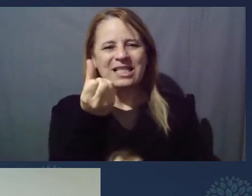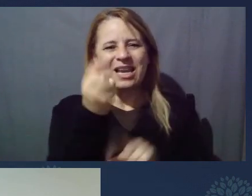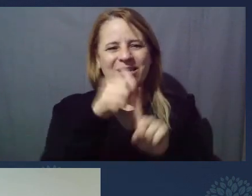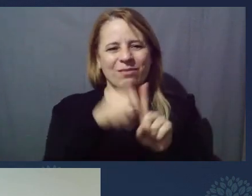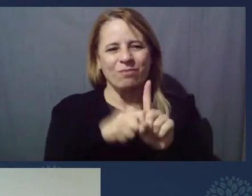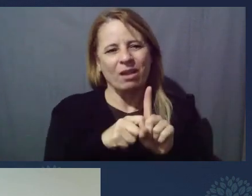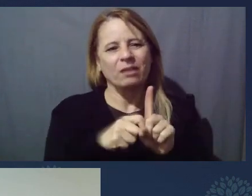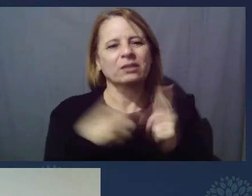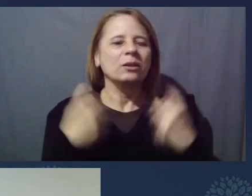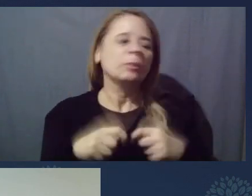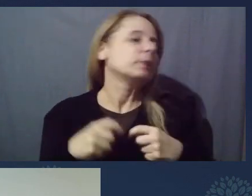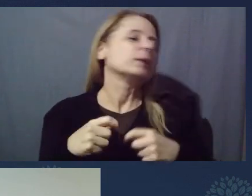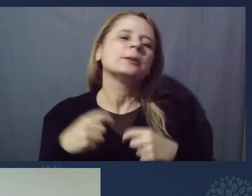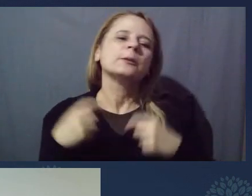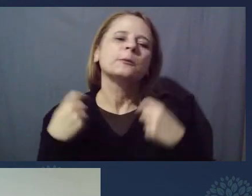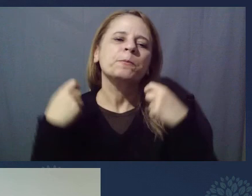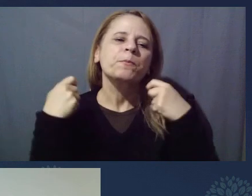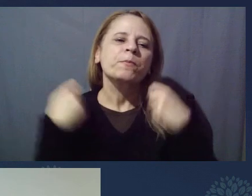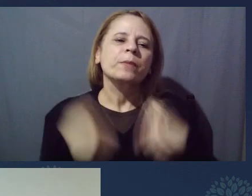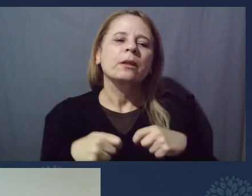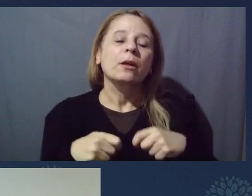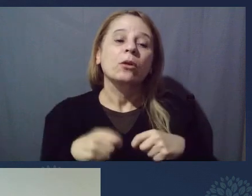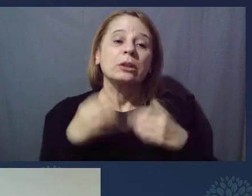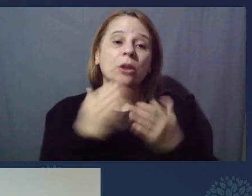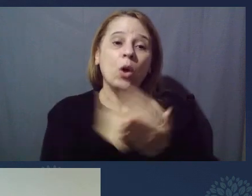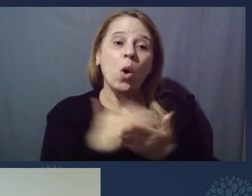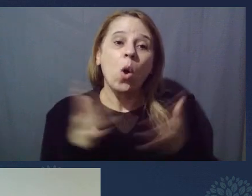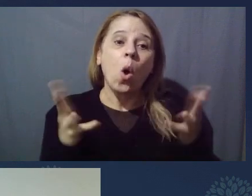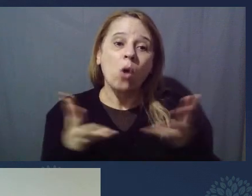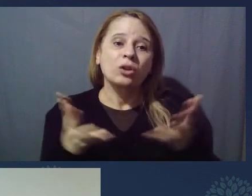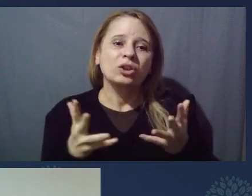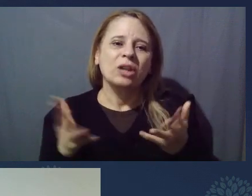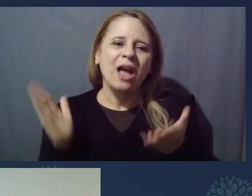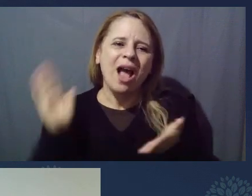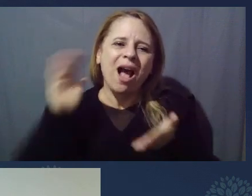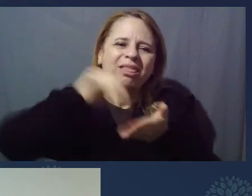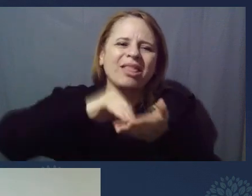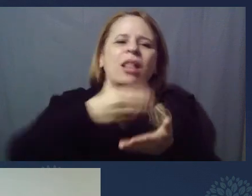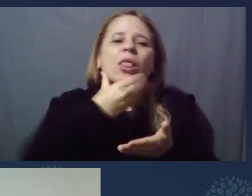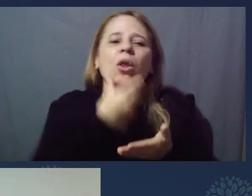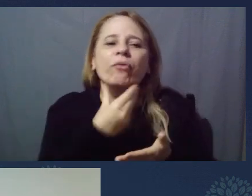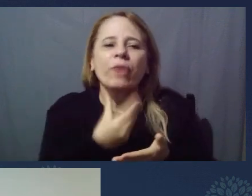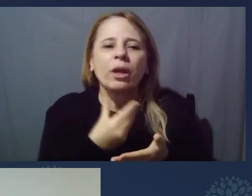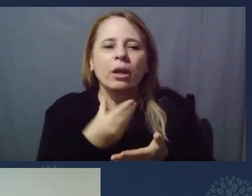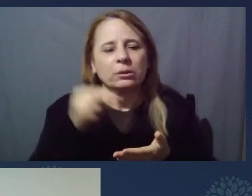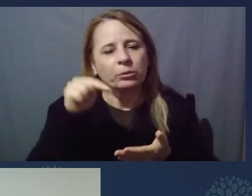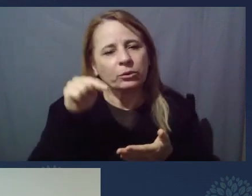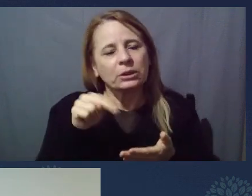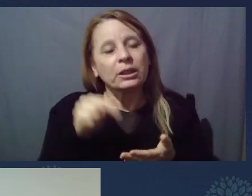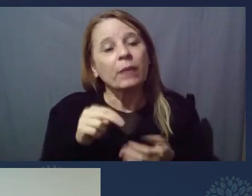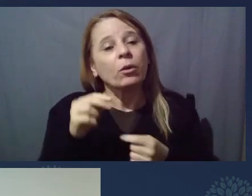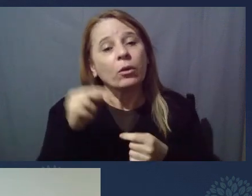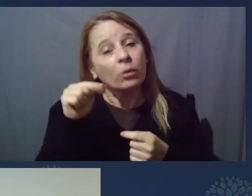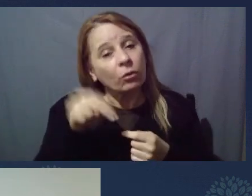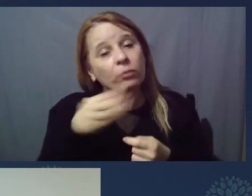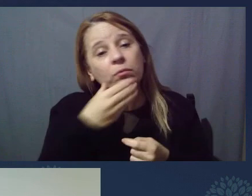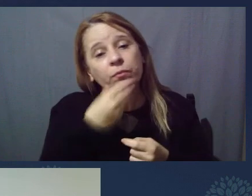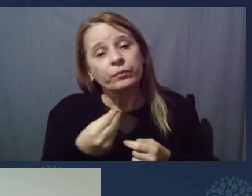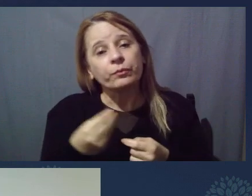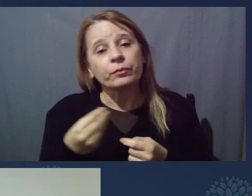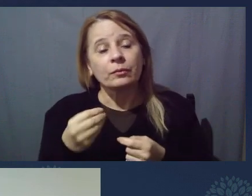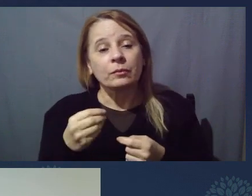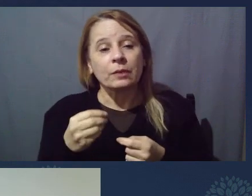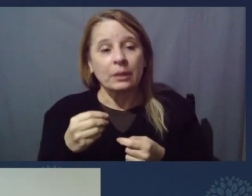mudar. Então, se você começar hoje seus hábitos, lá para novembro, dezembro, muito possivelmente a probabilidade de você voltar é